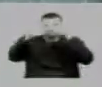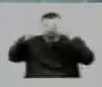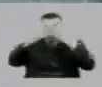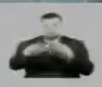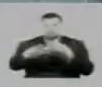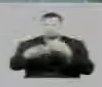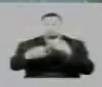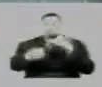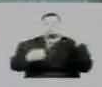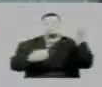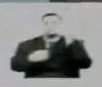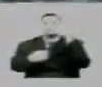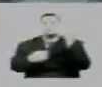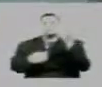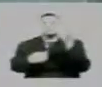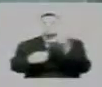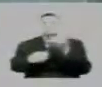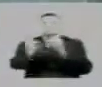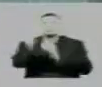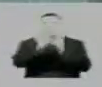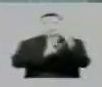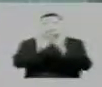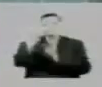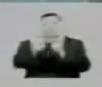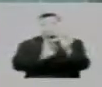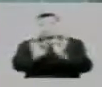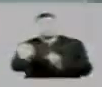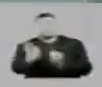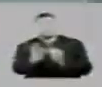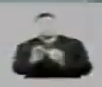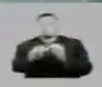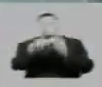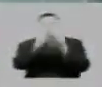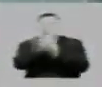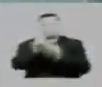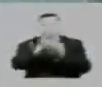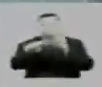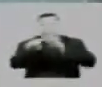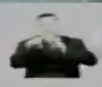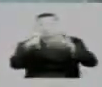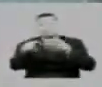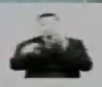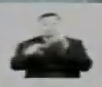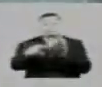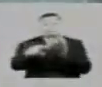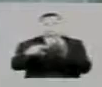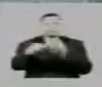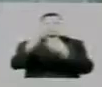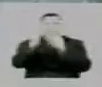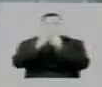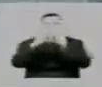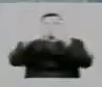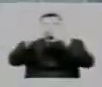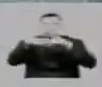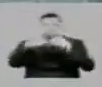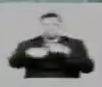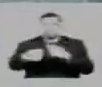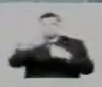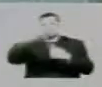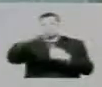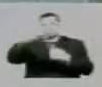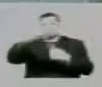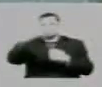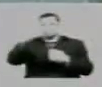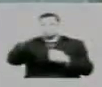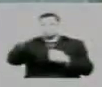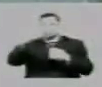explicação fundamental, o projeto básico do monotrilho diz o seguinte, que a obra precisa de